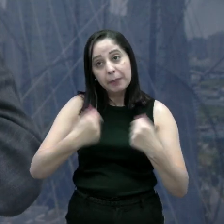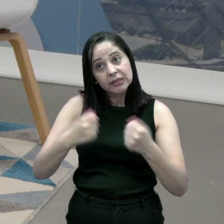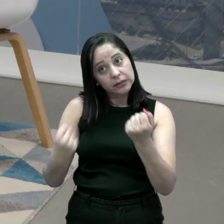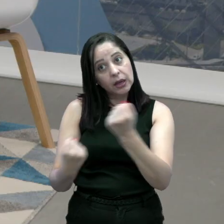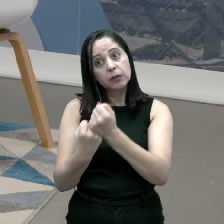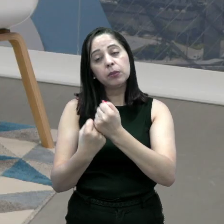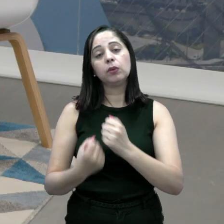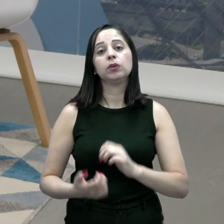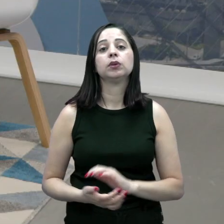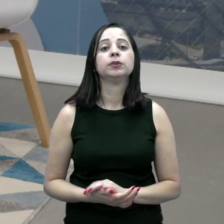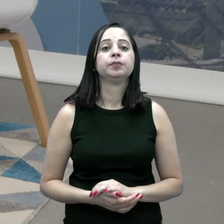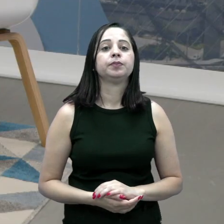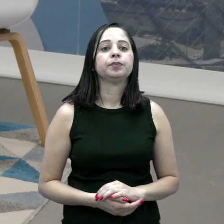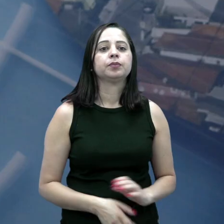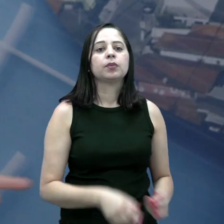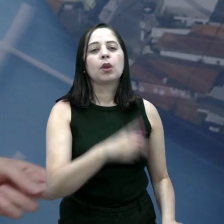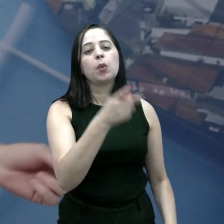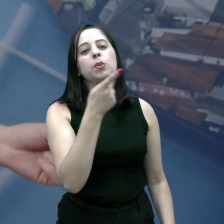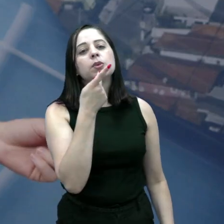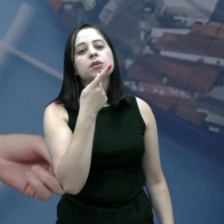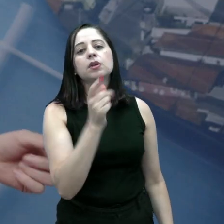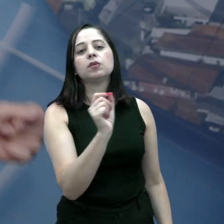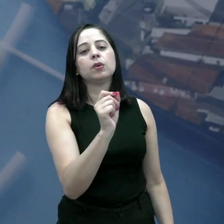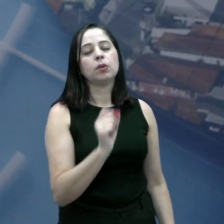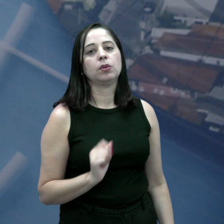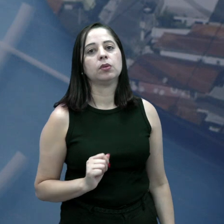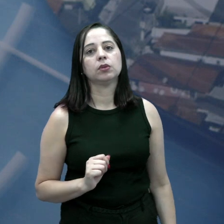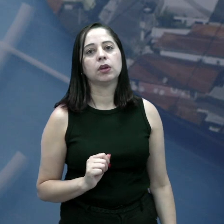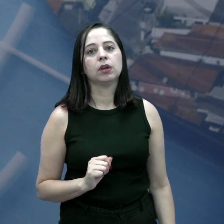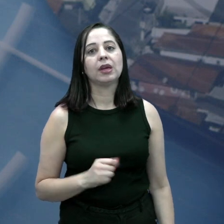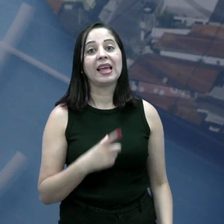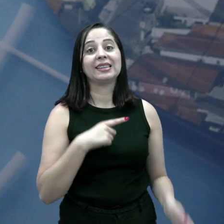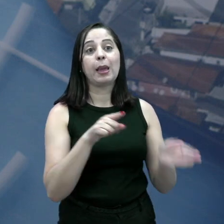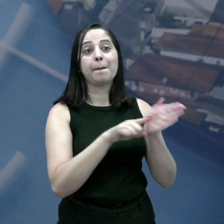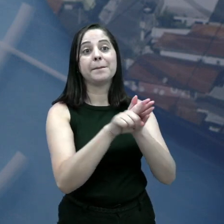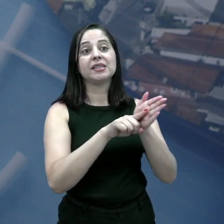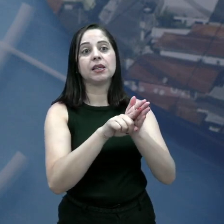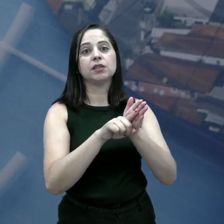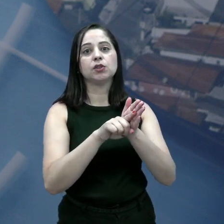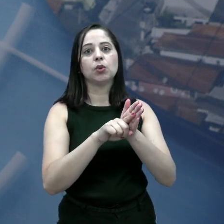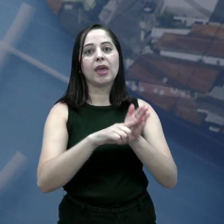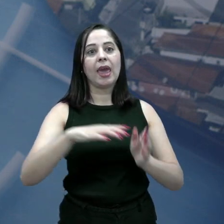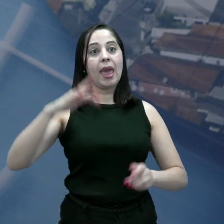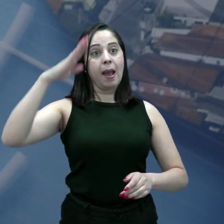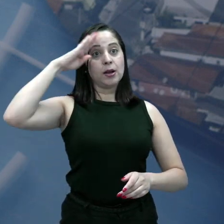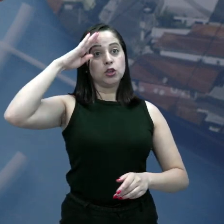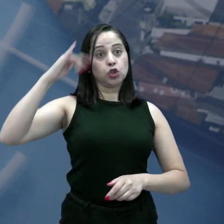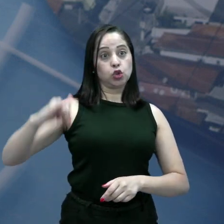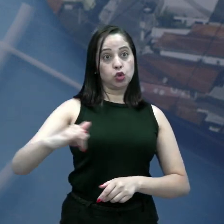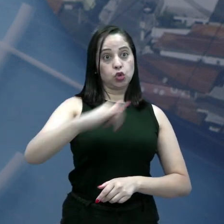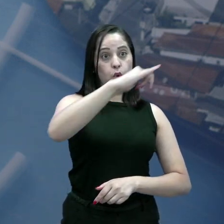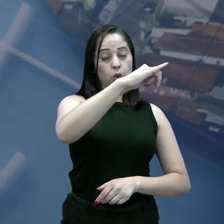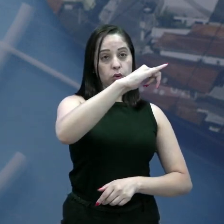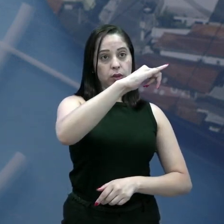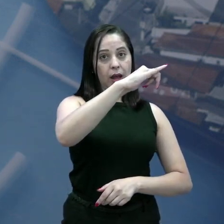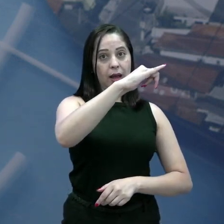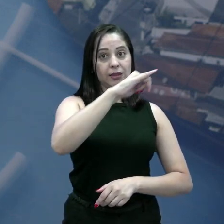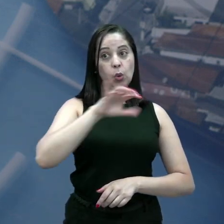Sim, você falou, né, aqui a gente tem um dado que a Força Aérea Brasileira superou a marca dos